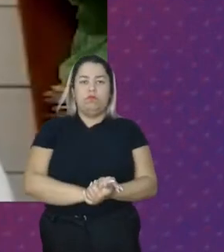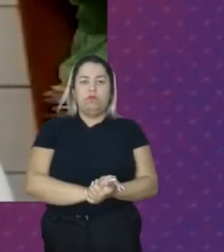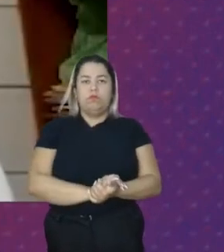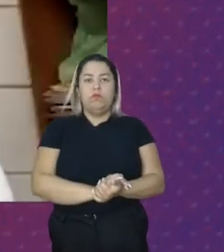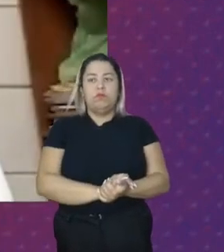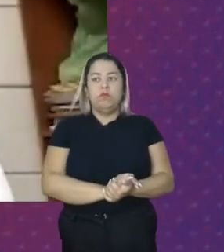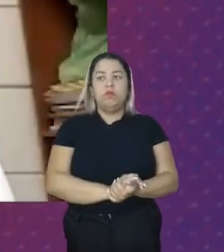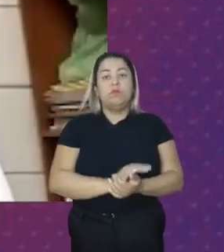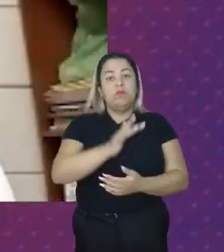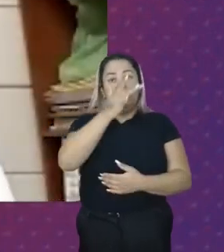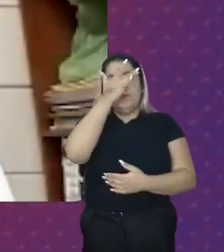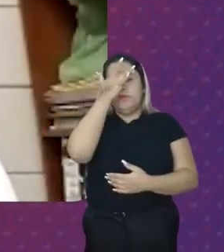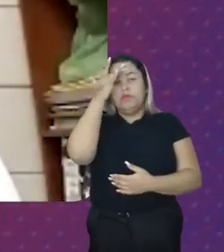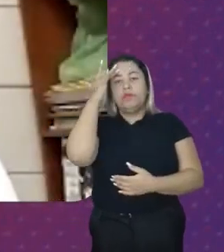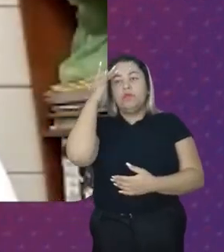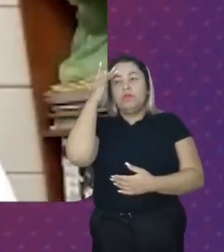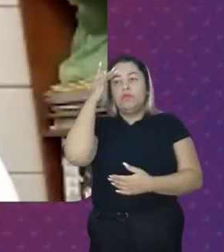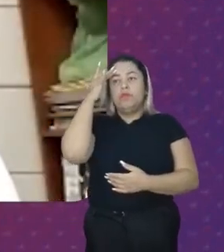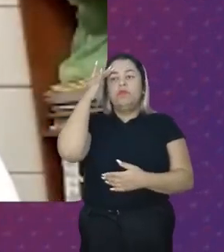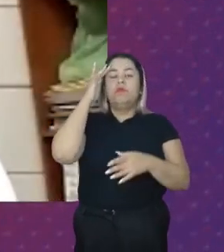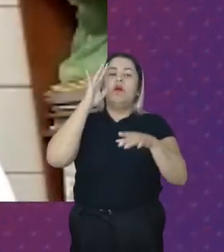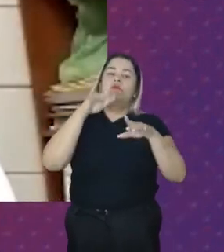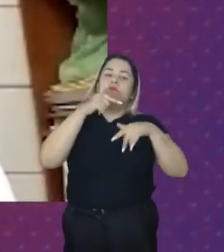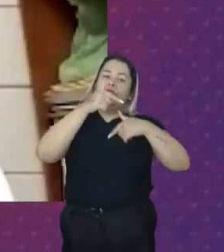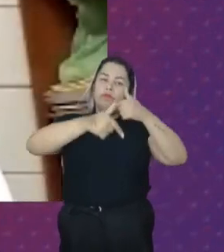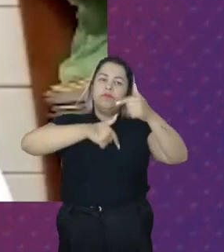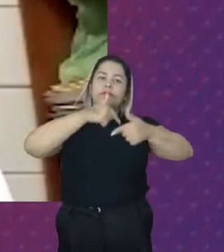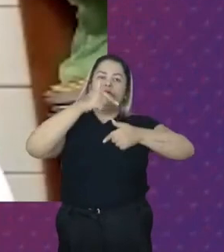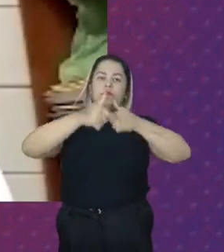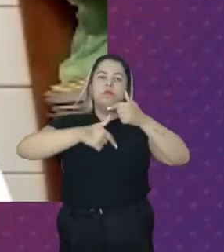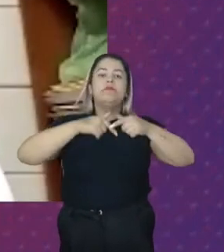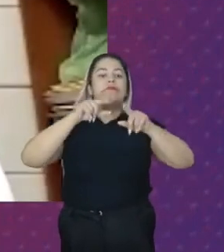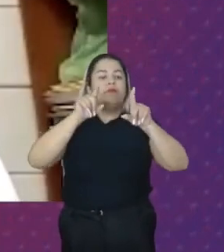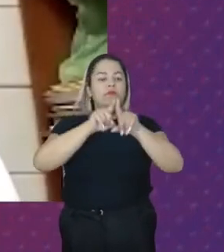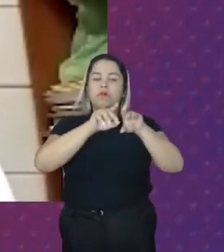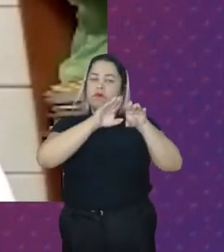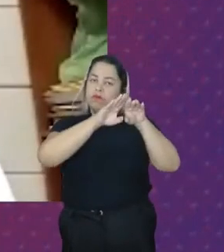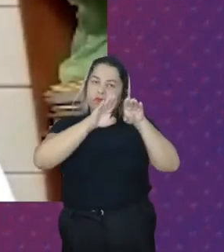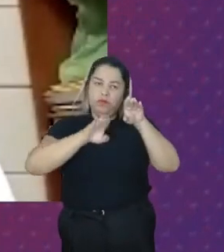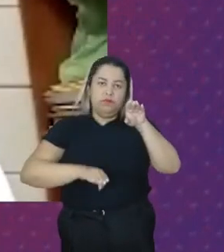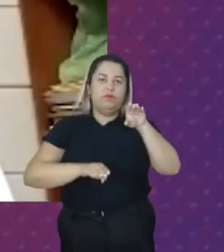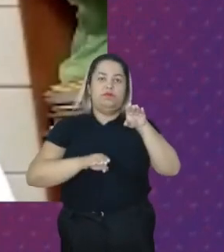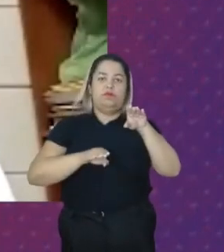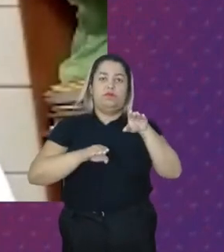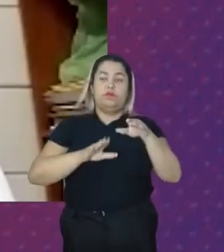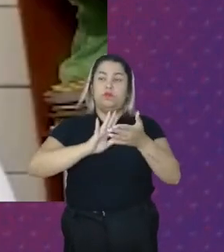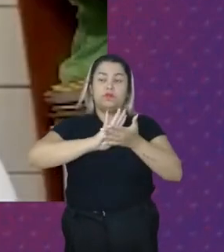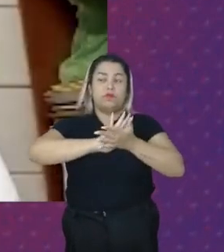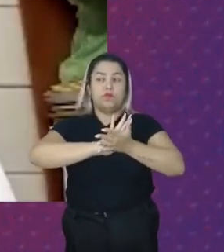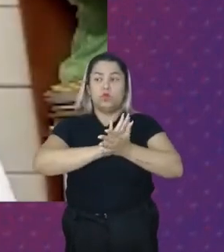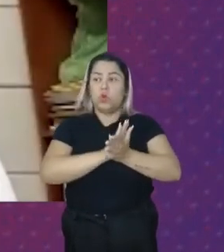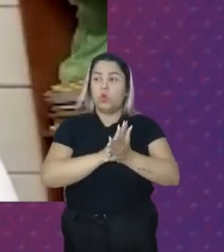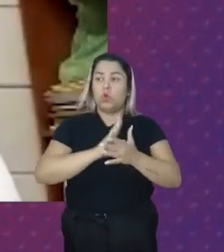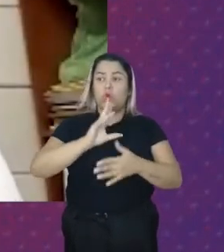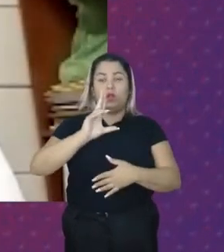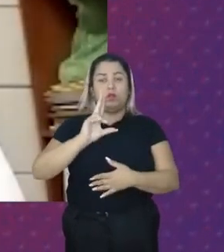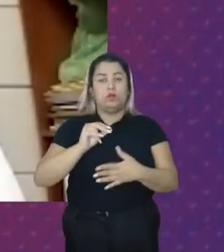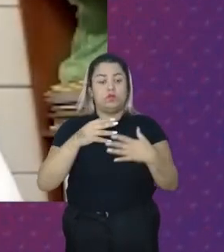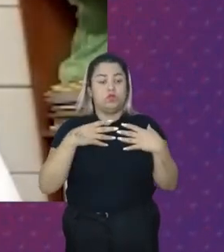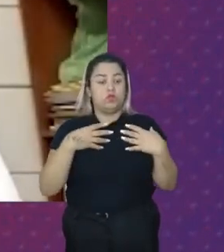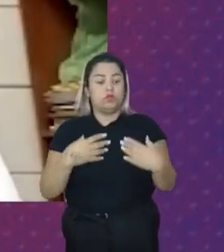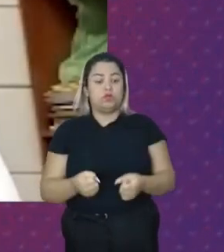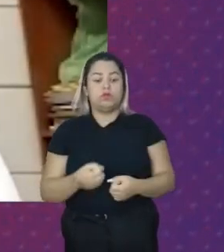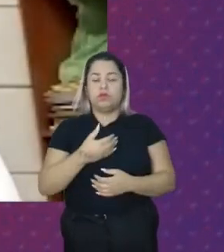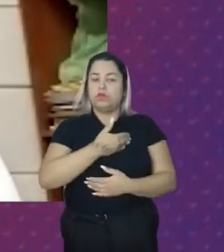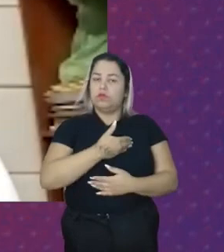As pessoas Que conversaram Os trabalhadores Disseram Que isso era Desigual Era discriminação Não aceitável O que o governo